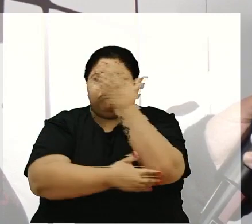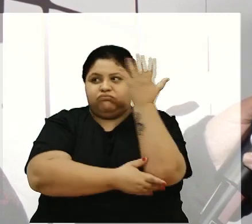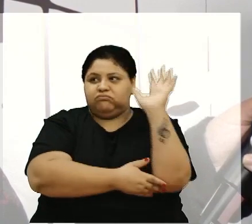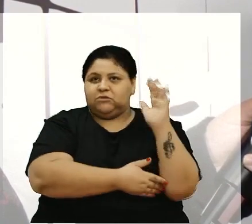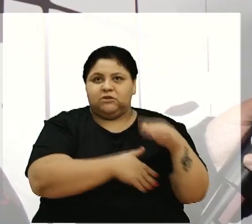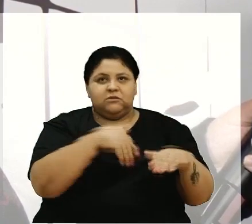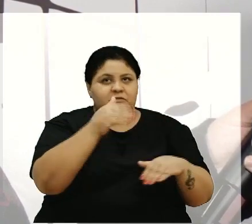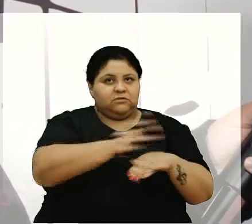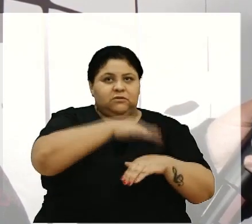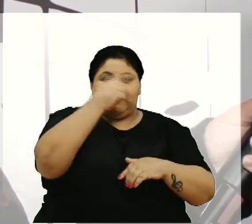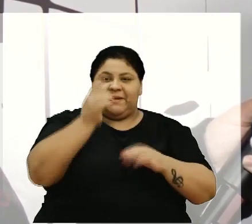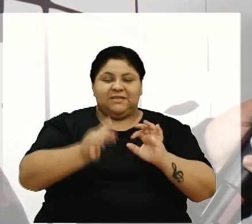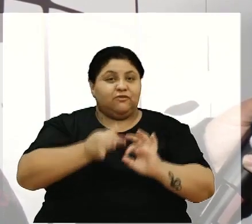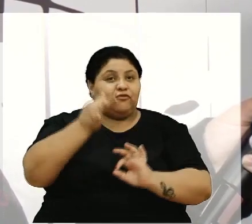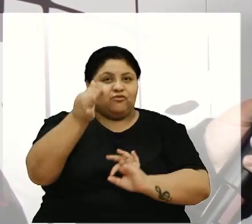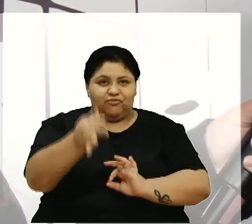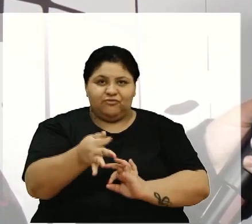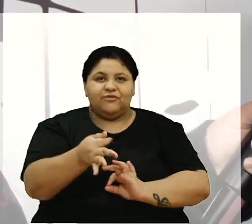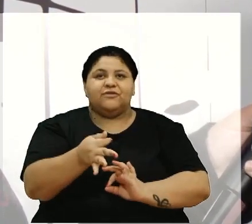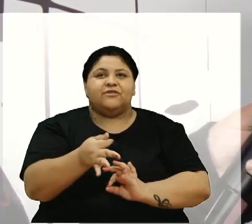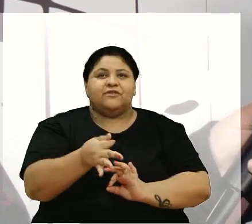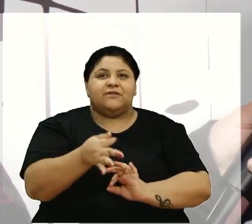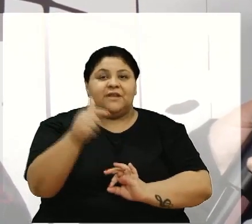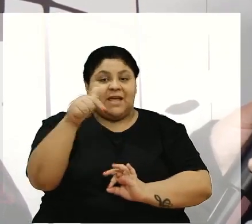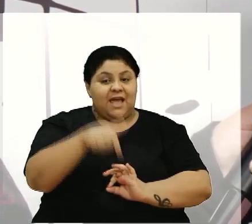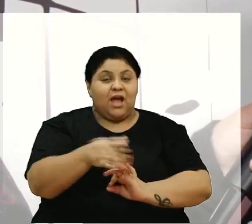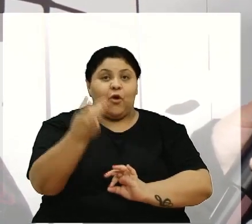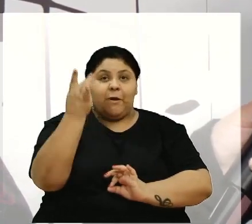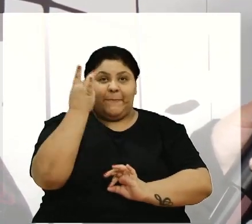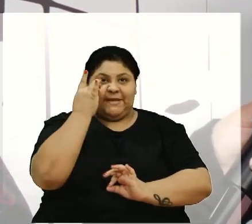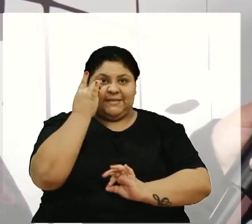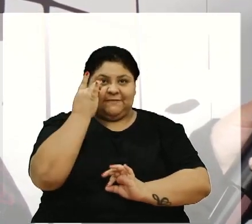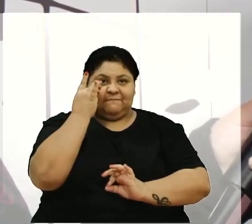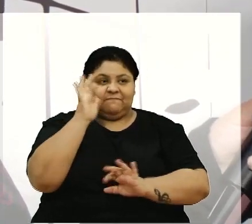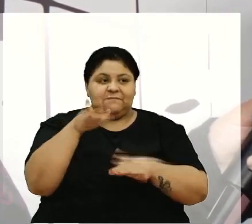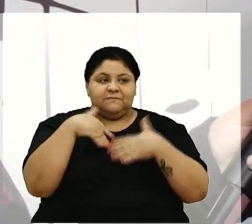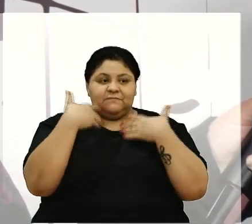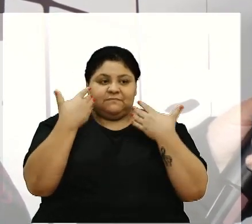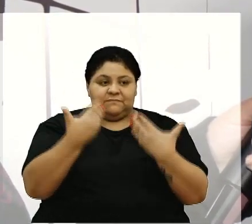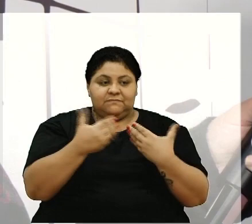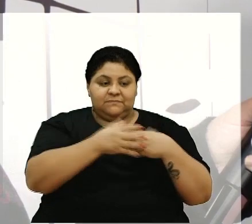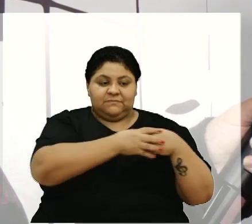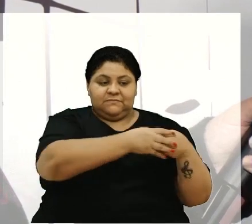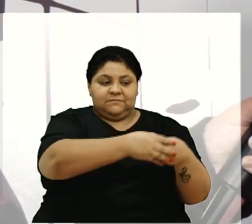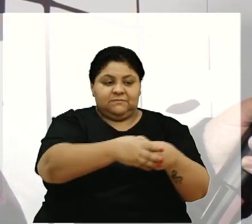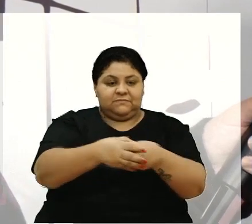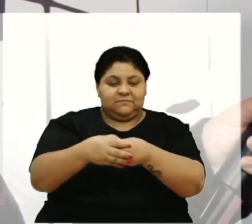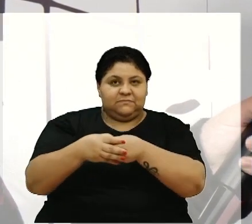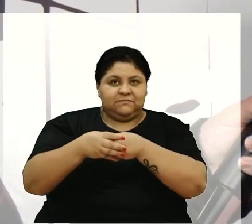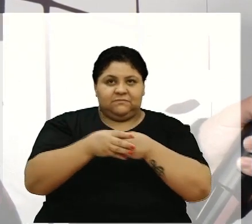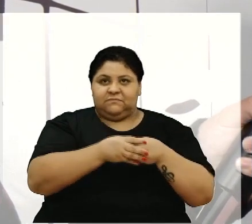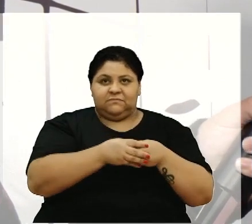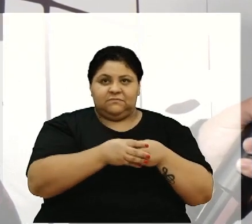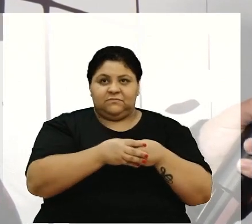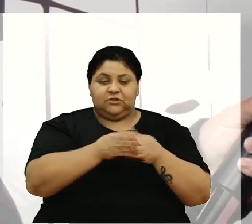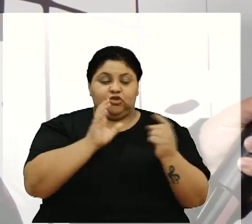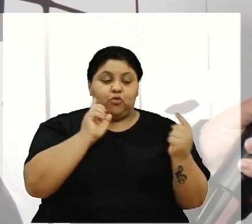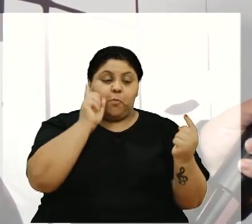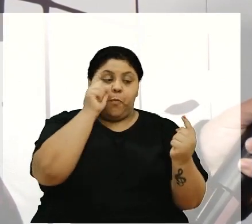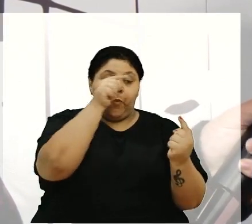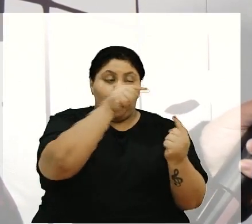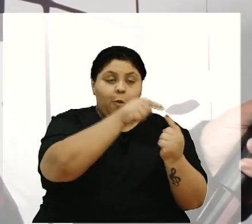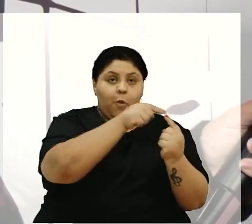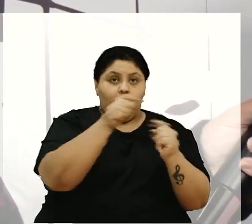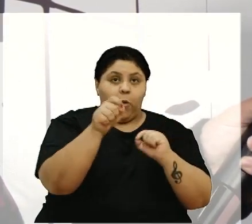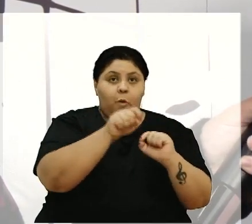um debate do futuro, é um debate do nosso presente. Então essa frente parlamentar ela vem com esse intuito, para que a